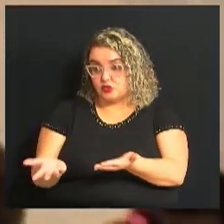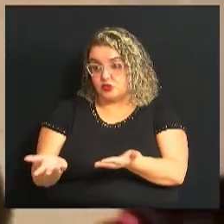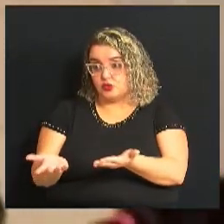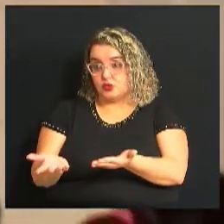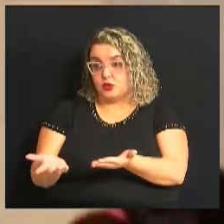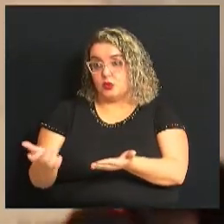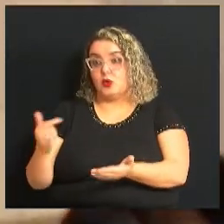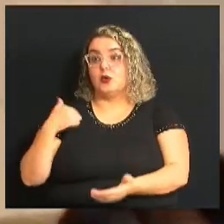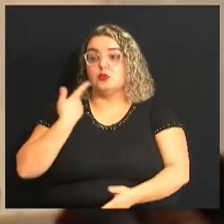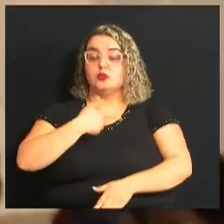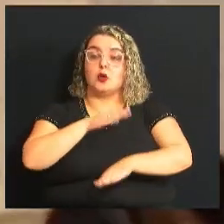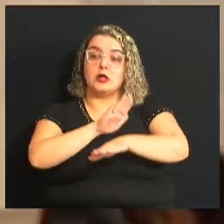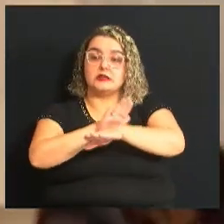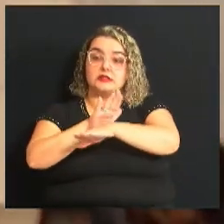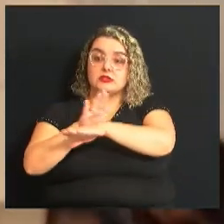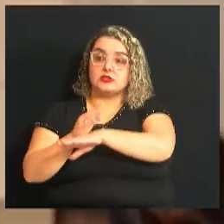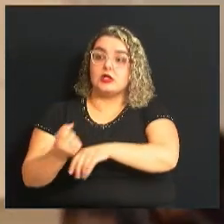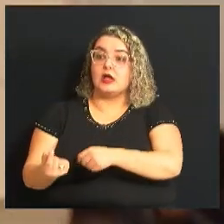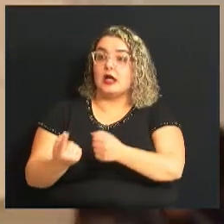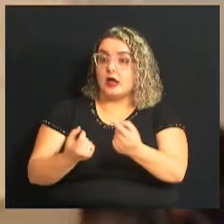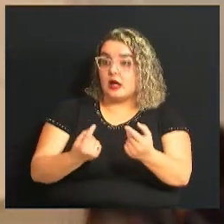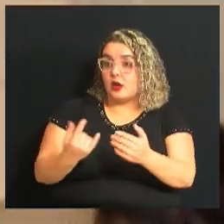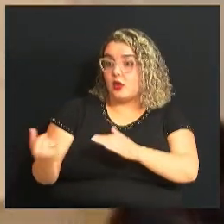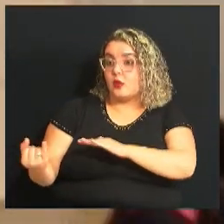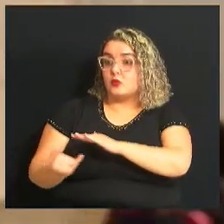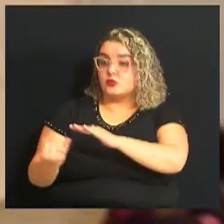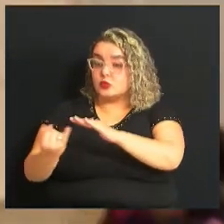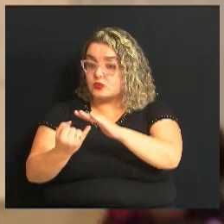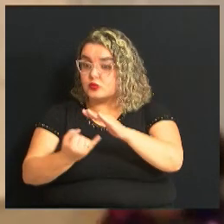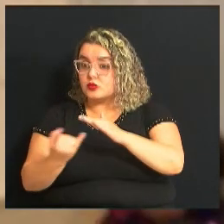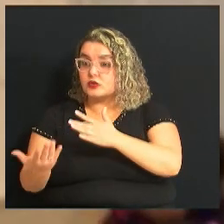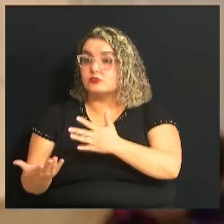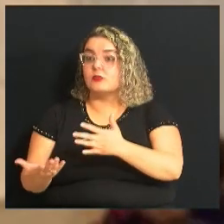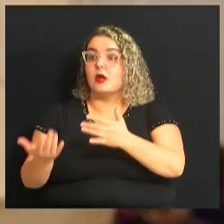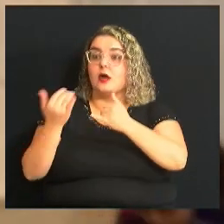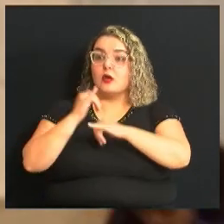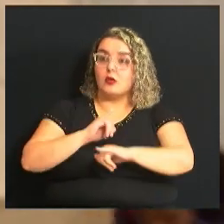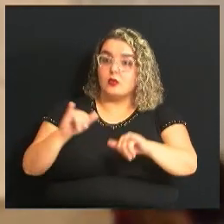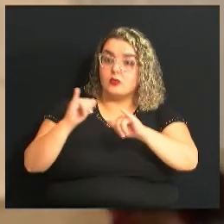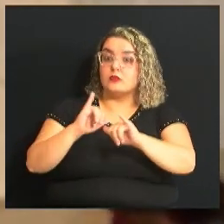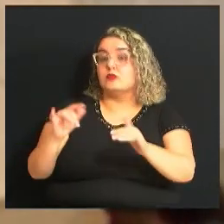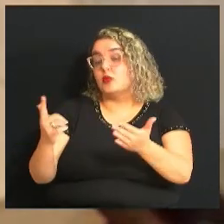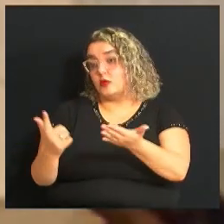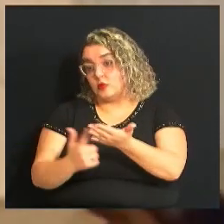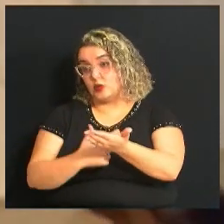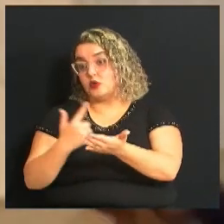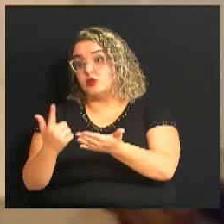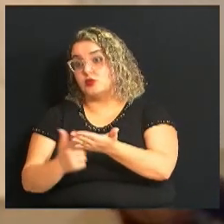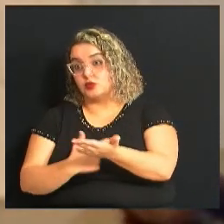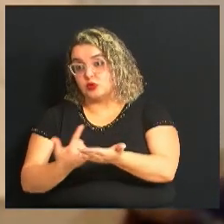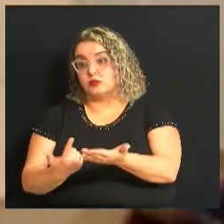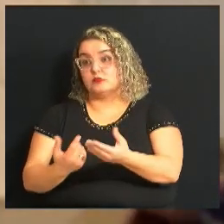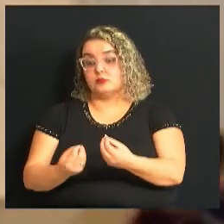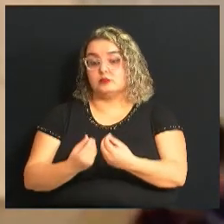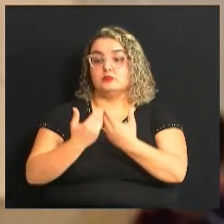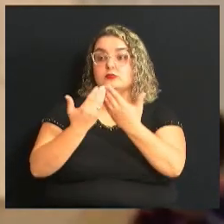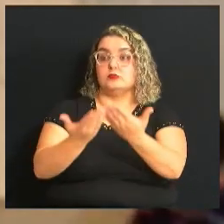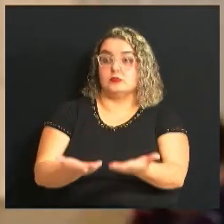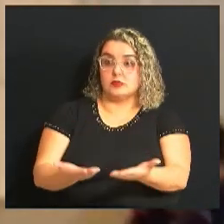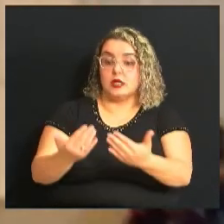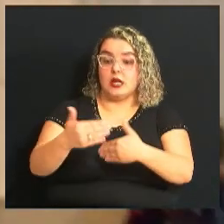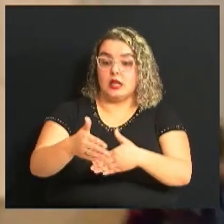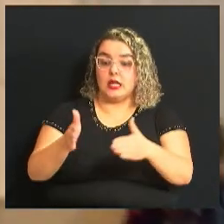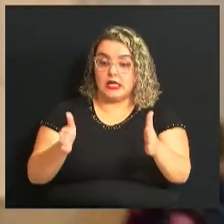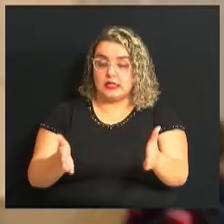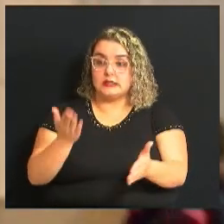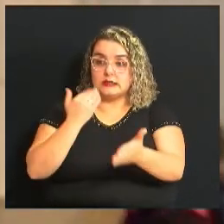gente auxiliou algumas instituições com campanhas de livros e a gente colocava os livros nas cestas básicas, né?